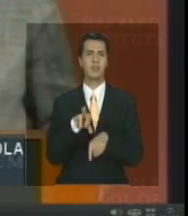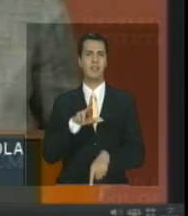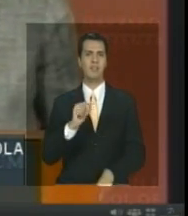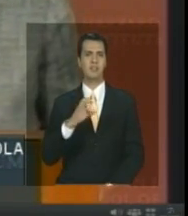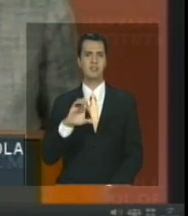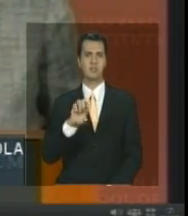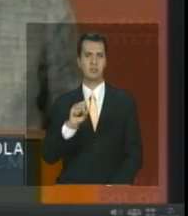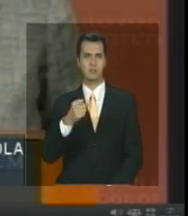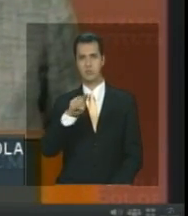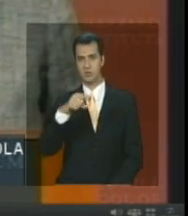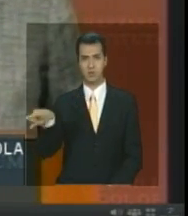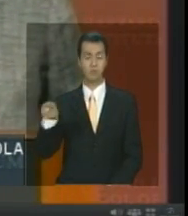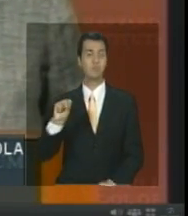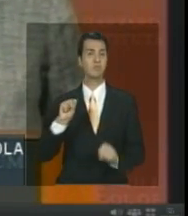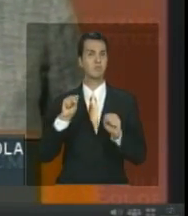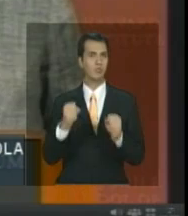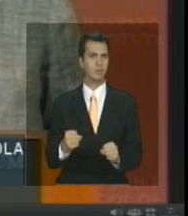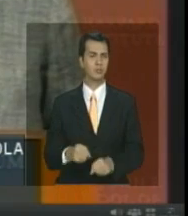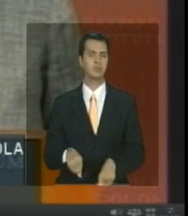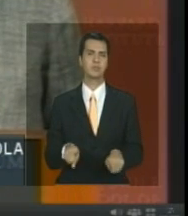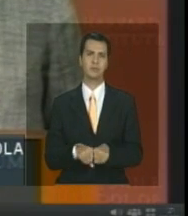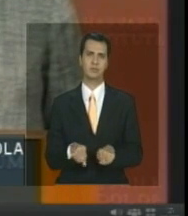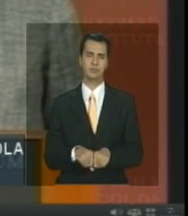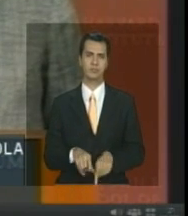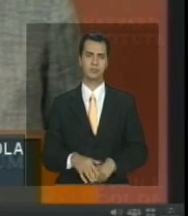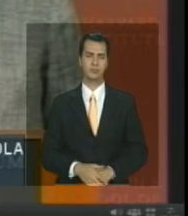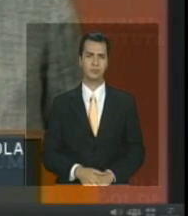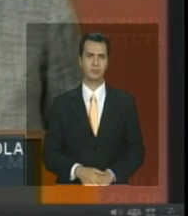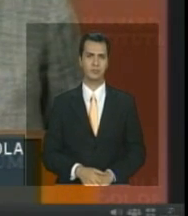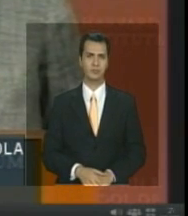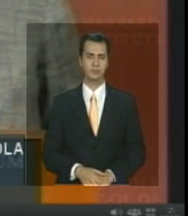Apesar de reconhecer que